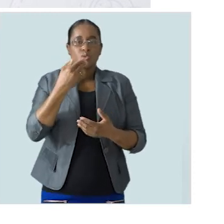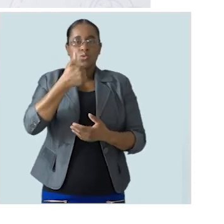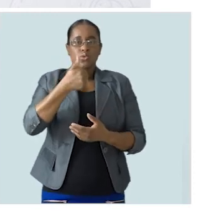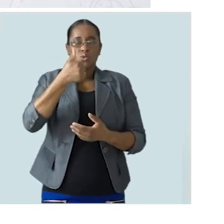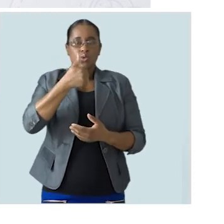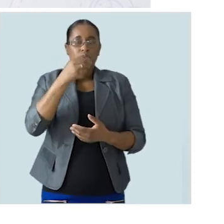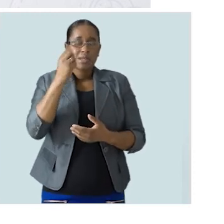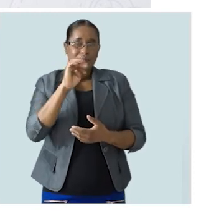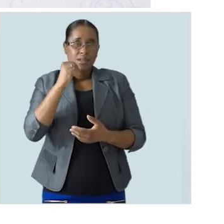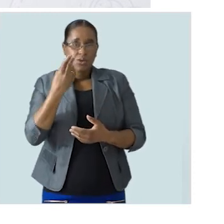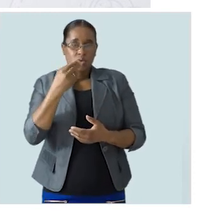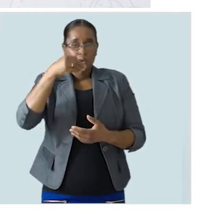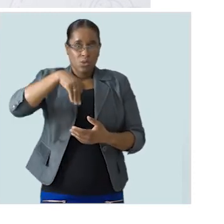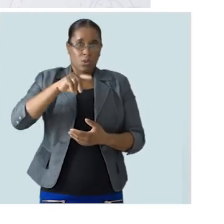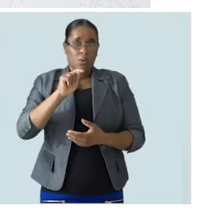analítico, certo?